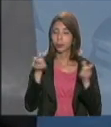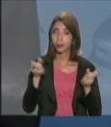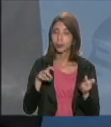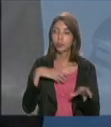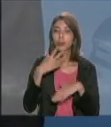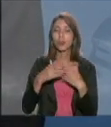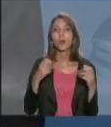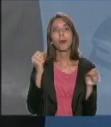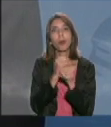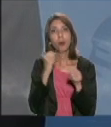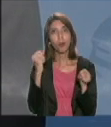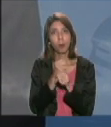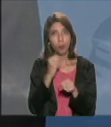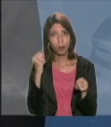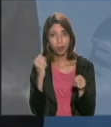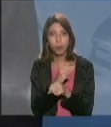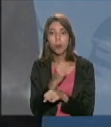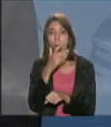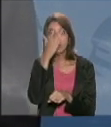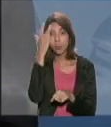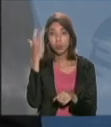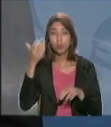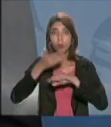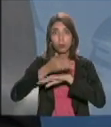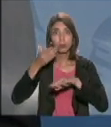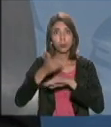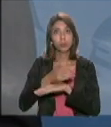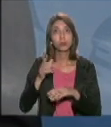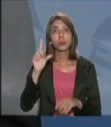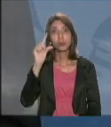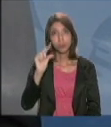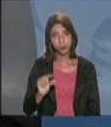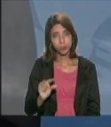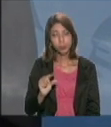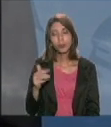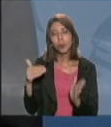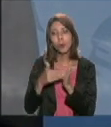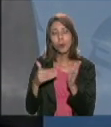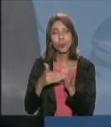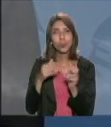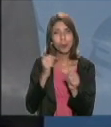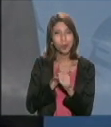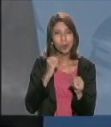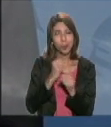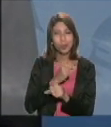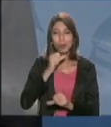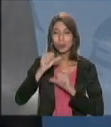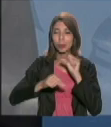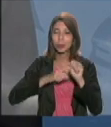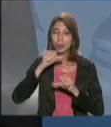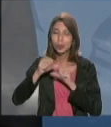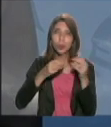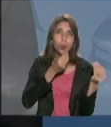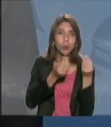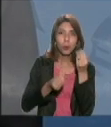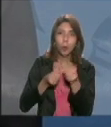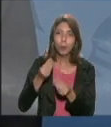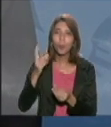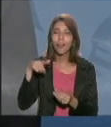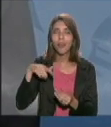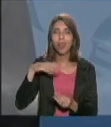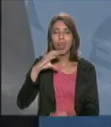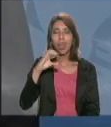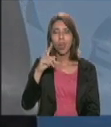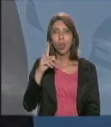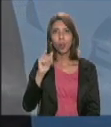as obras, aos poucos, teve a capacidade reduzida. E a última grande obra que fez o estádio mudar totalmente a configuração foi